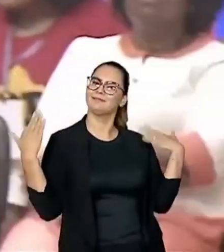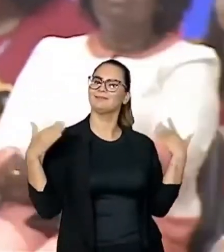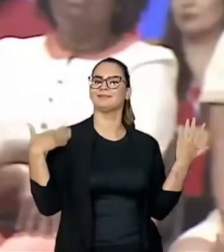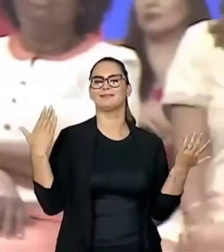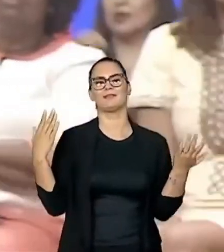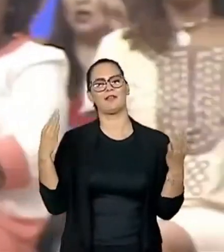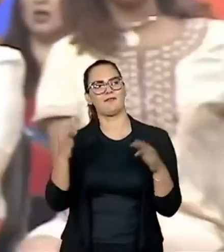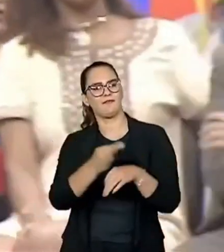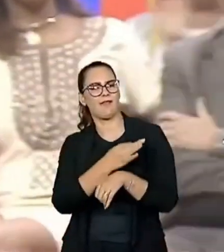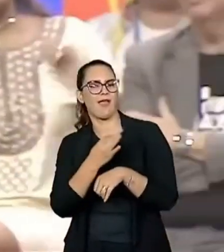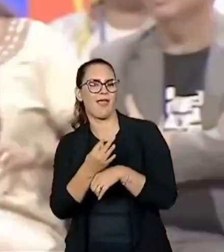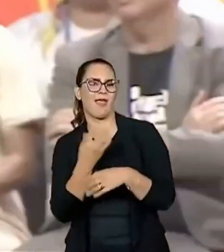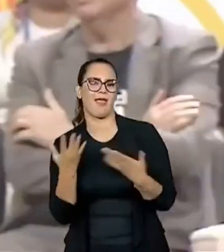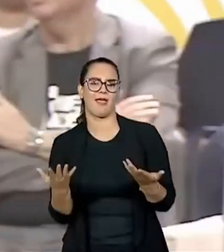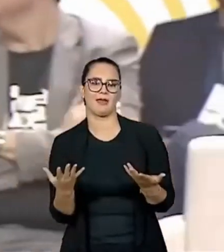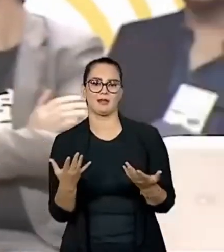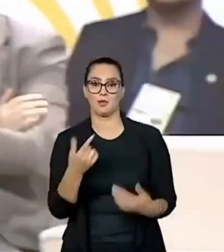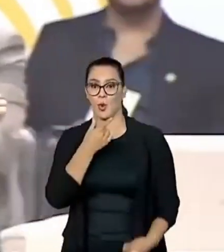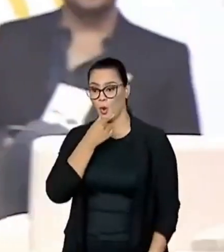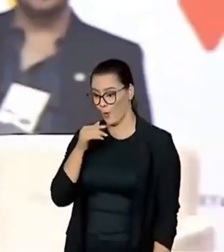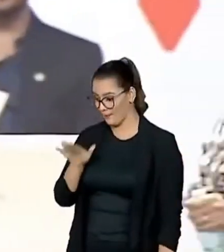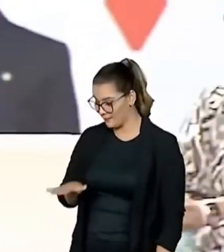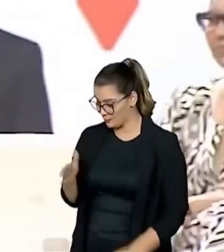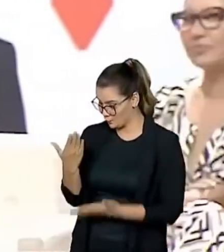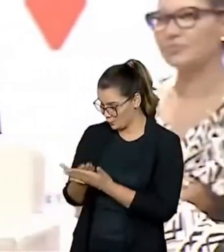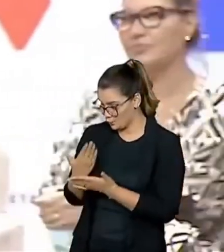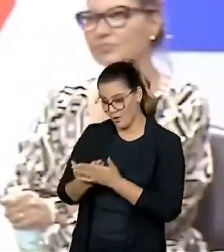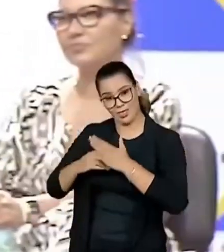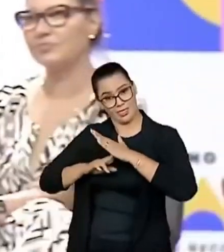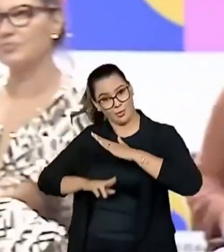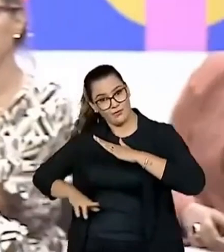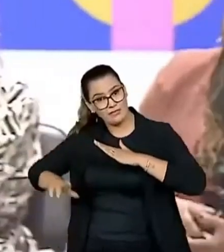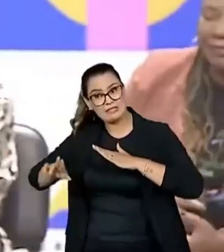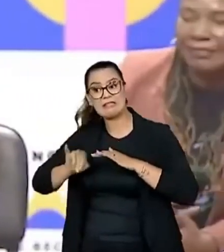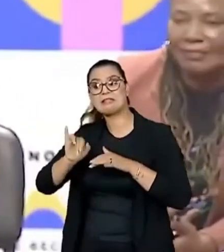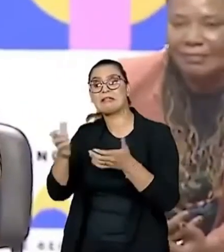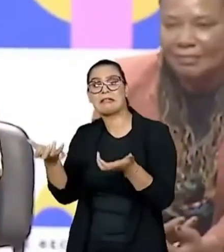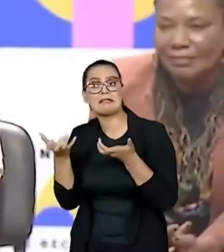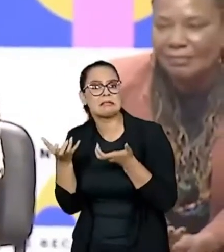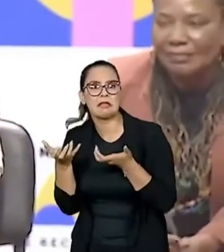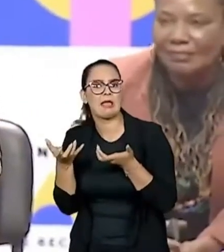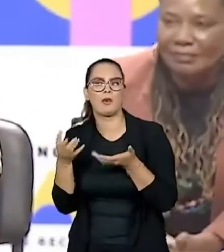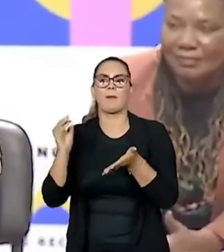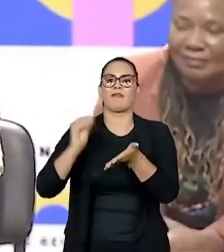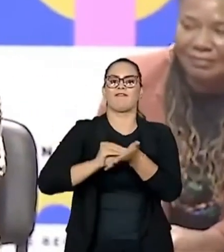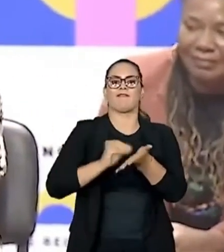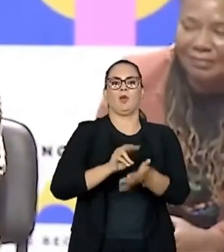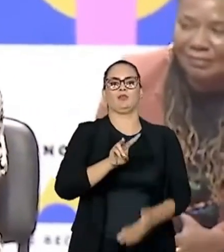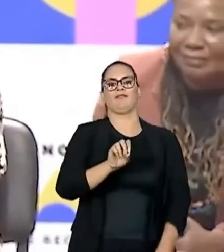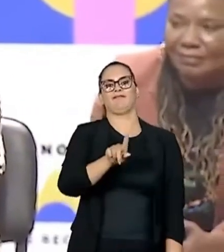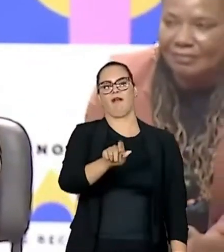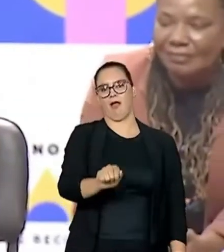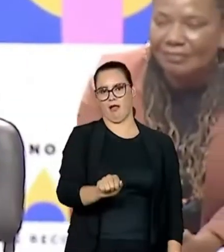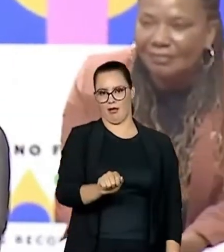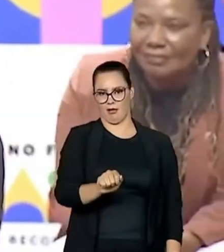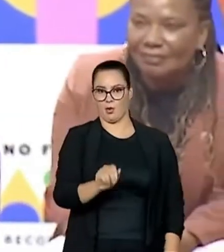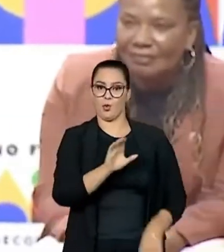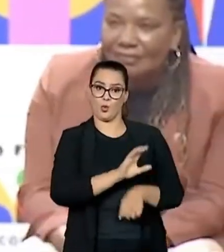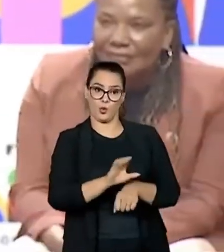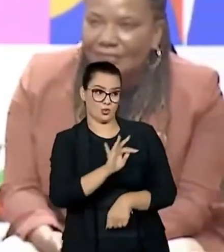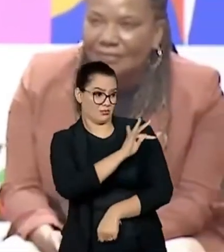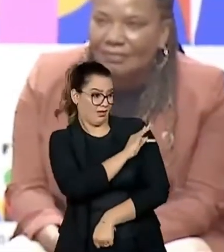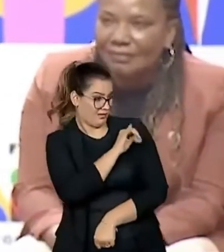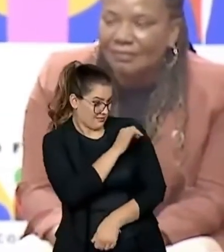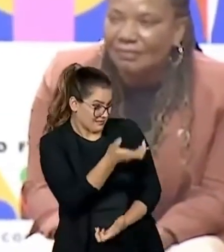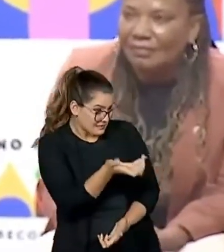ter uma férias, onde o menino estuda na universidade se quiser, mas não por falta de vaga. Ele faz um curso técnico se